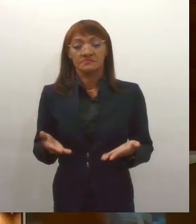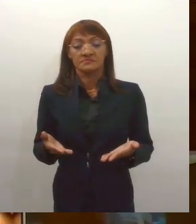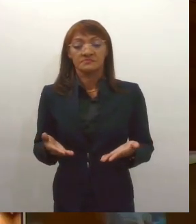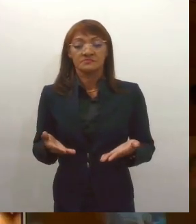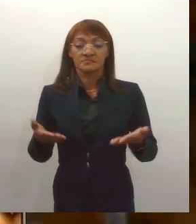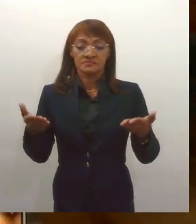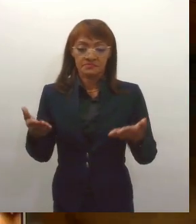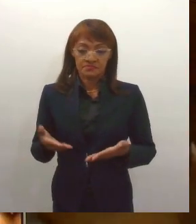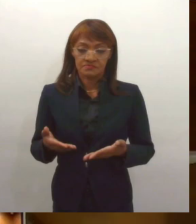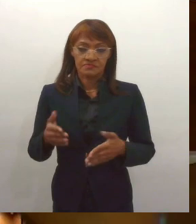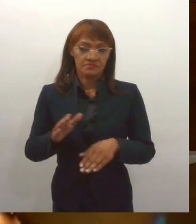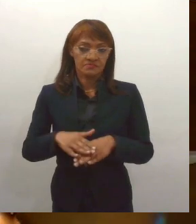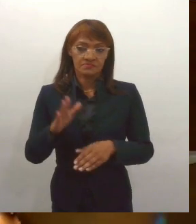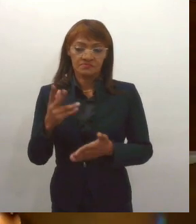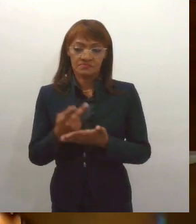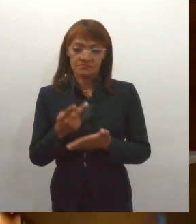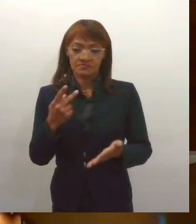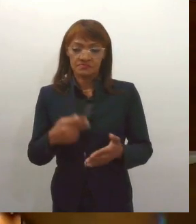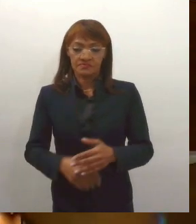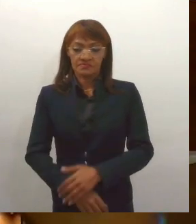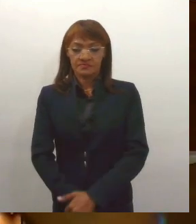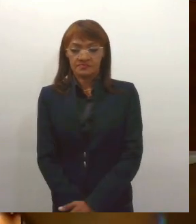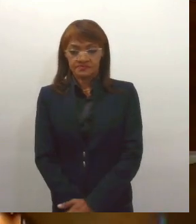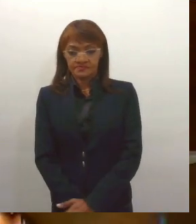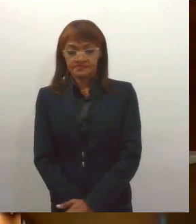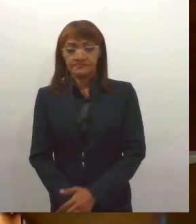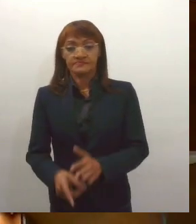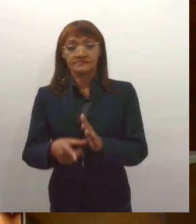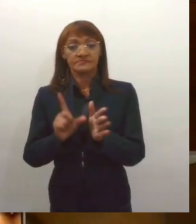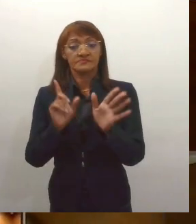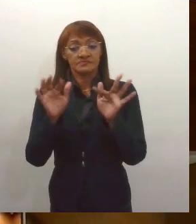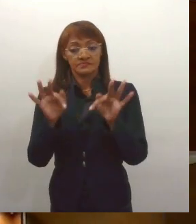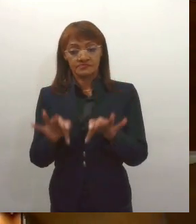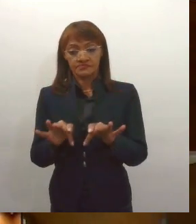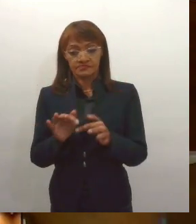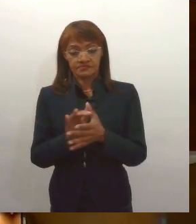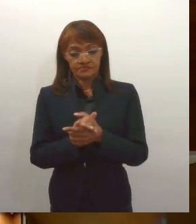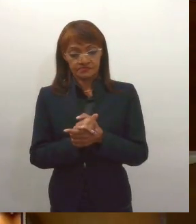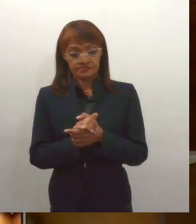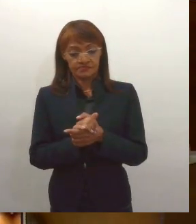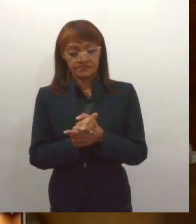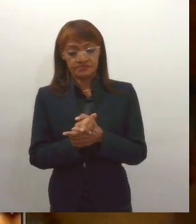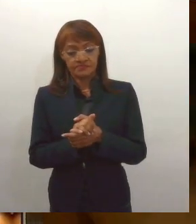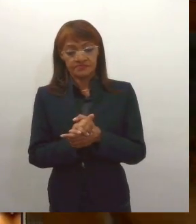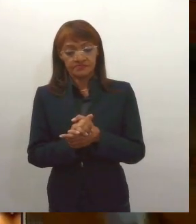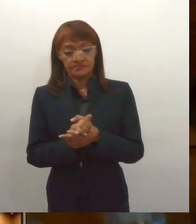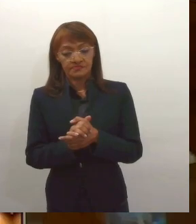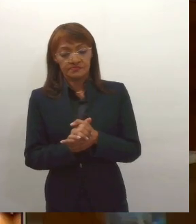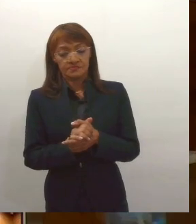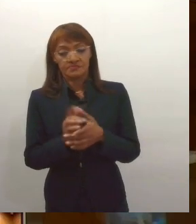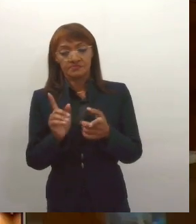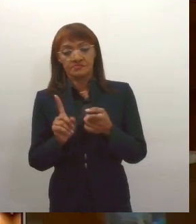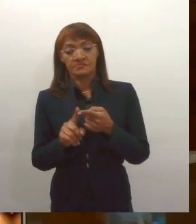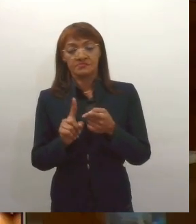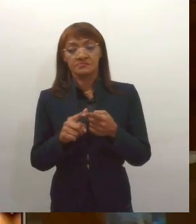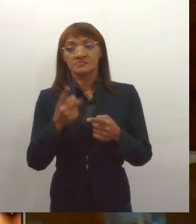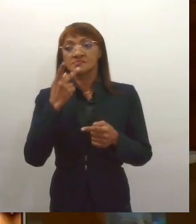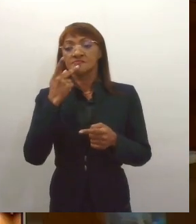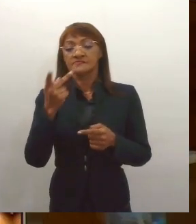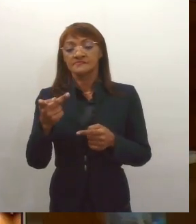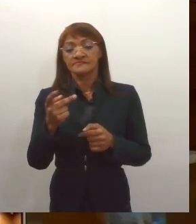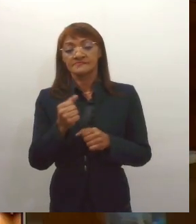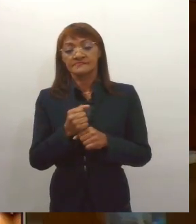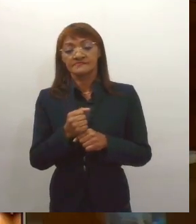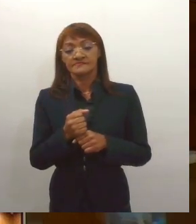por fim senhor presidente eu quero eh falar sobre uma atividade que vai acontecer né nesse